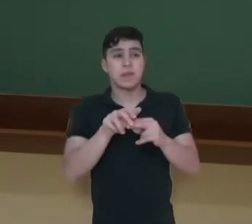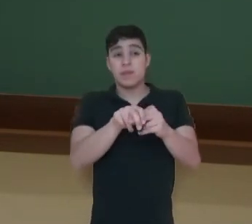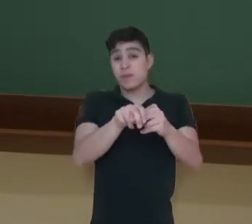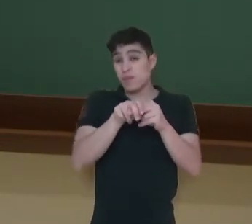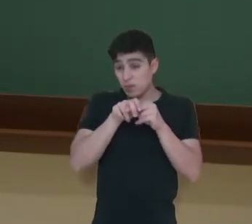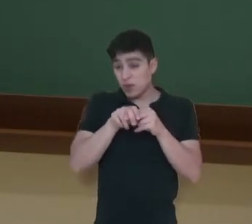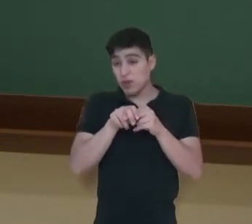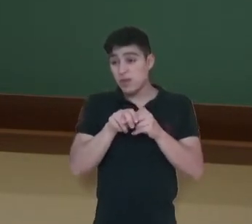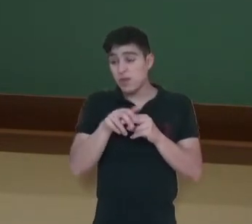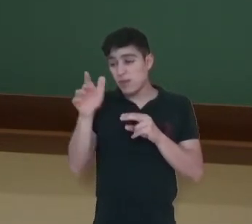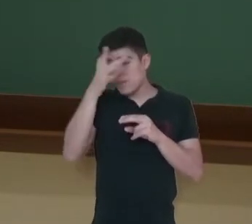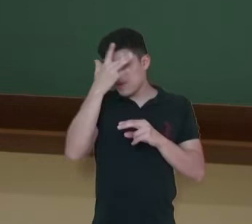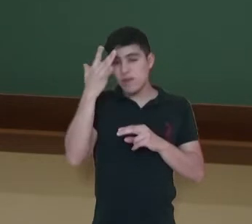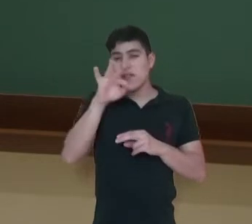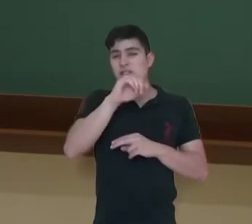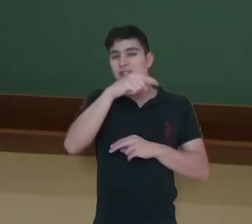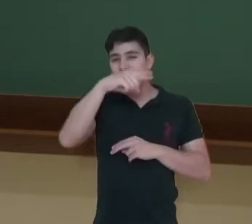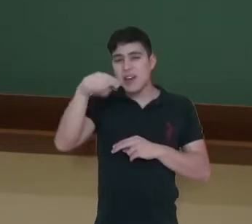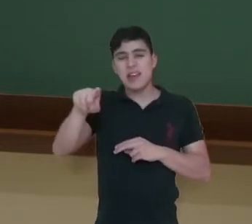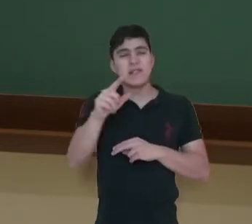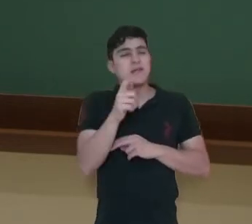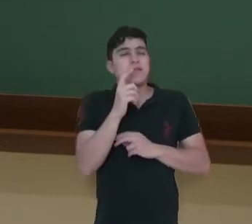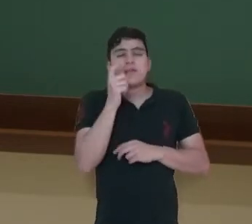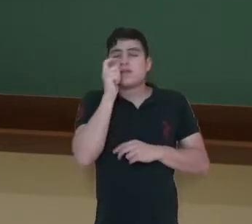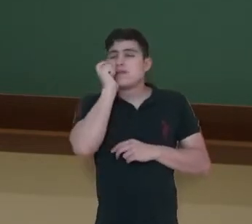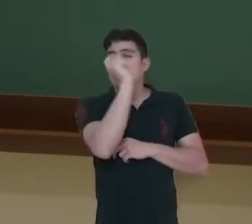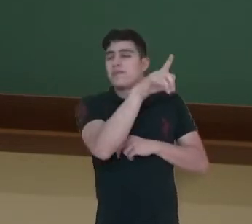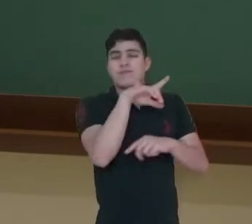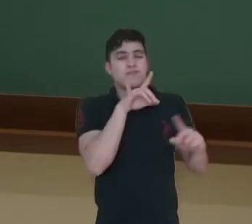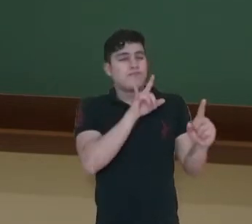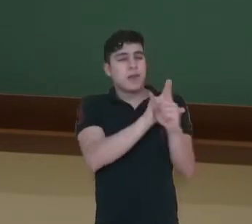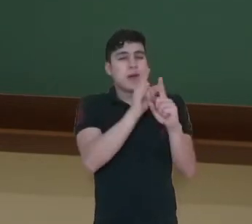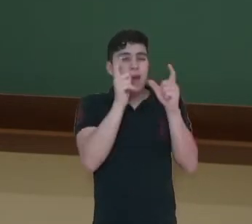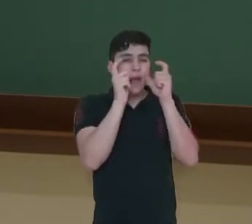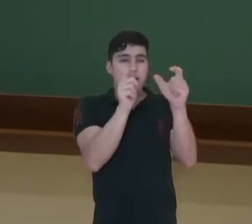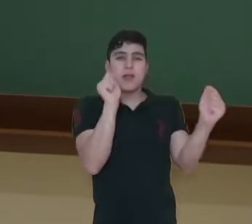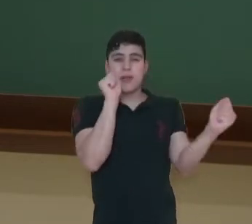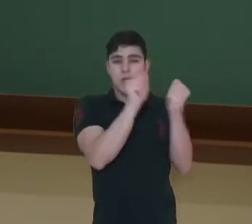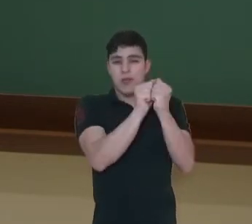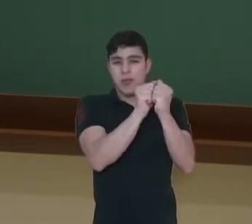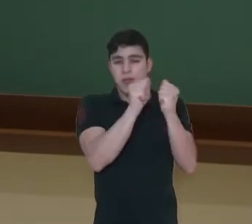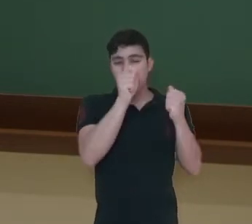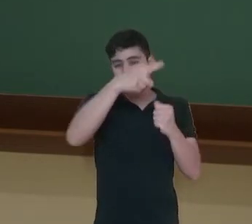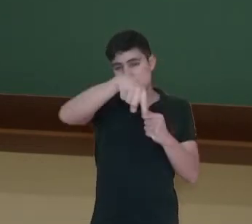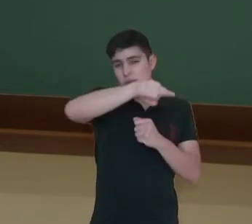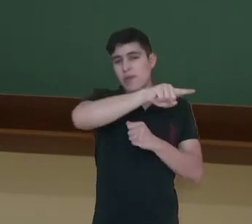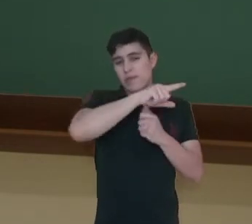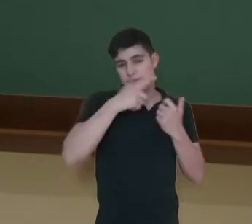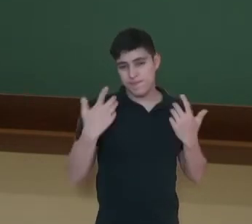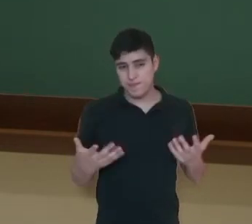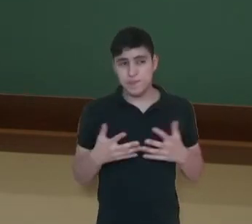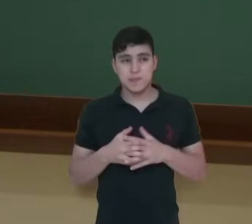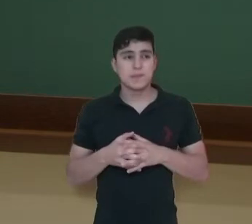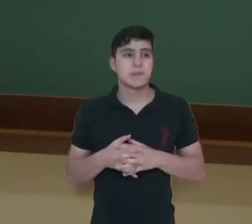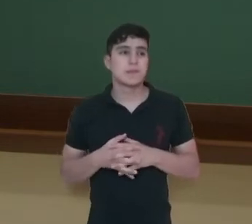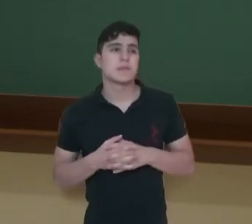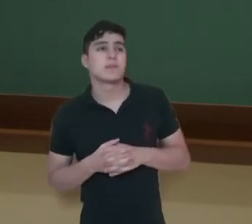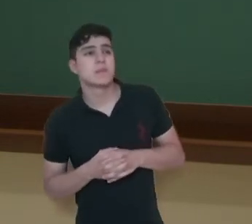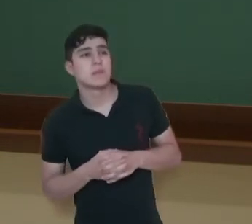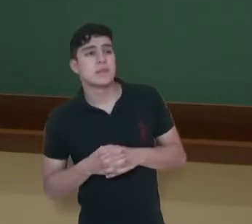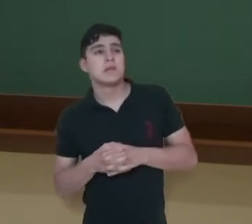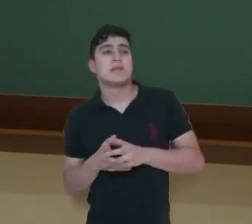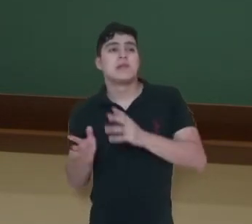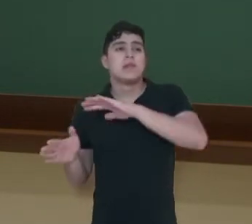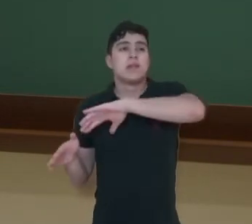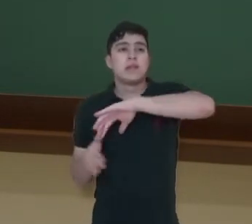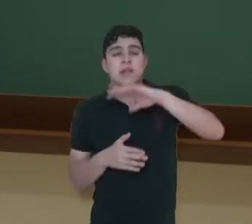deles são aqueles fãs de carteirinha que estão sempre atendados com eles, sempre divulgando eles. Nós temos também